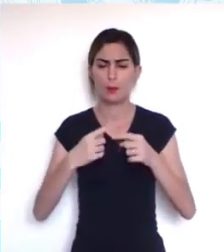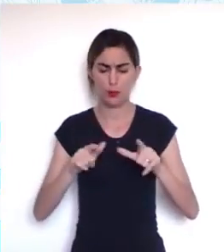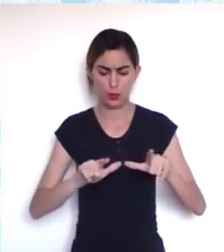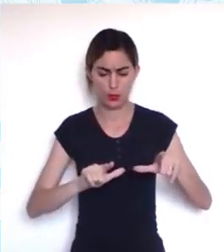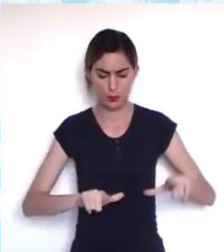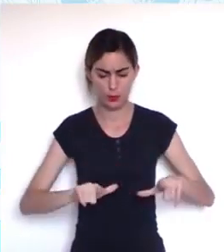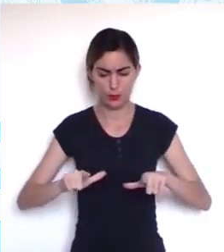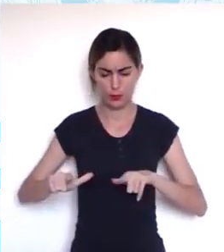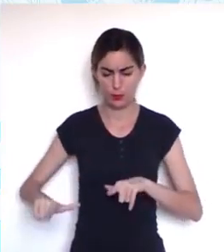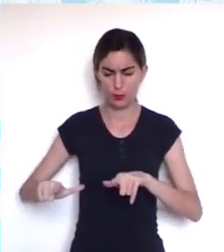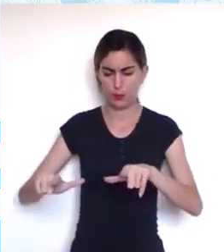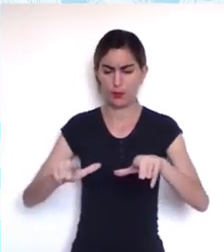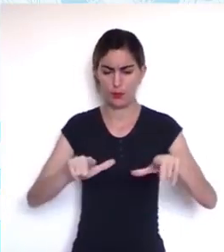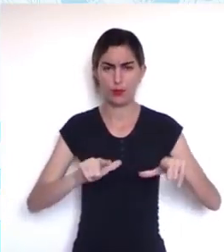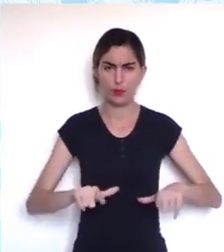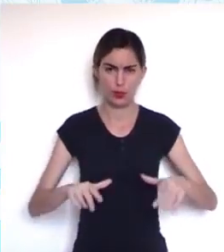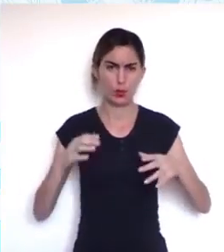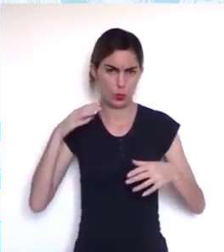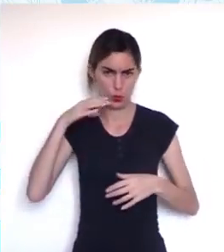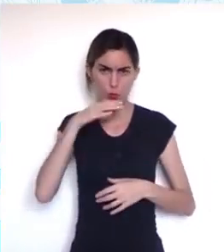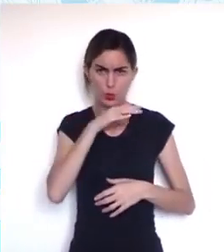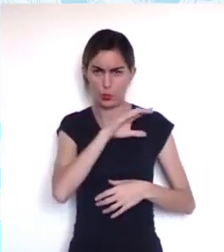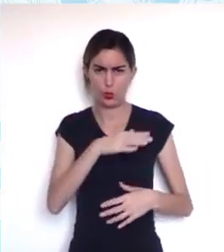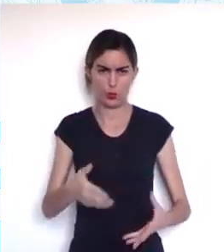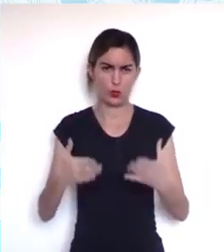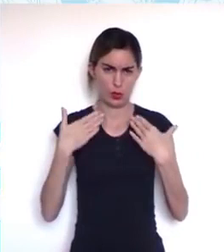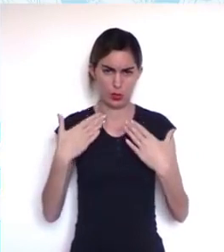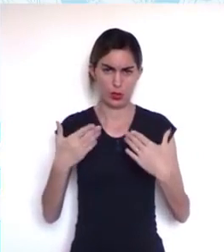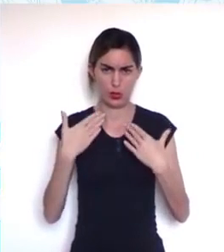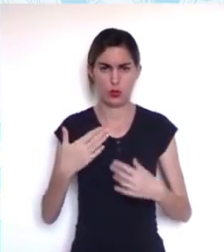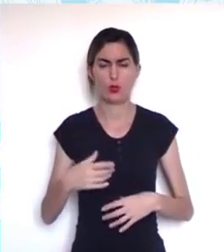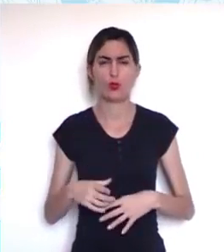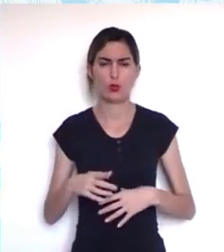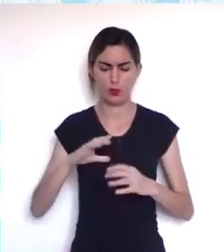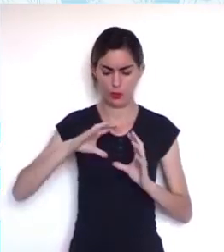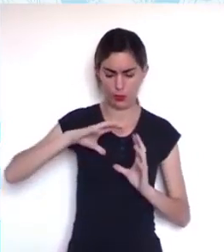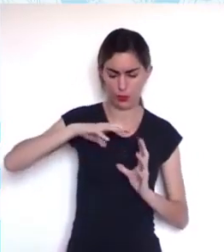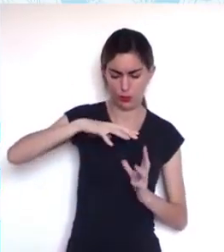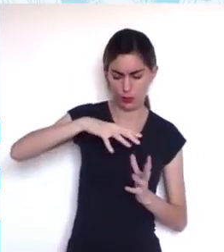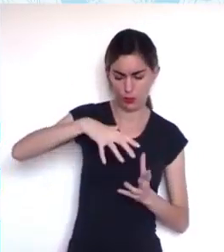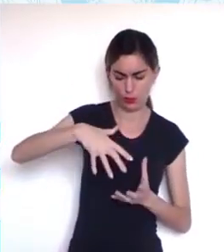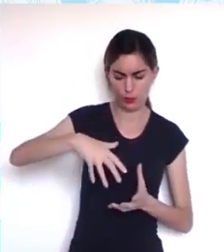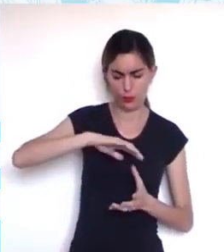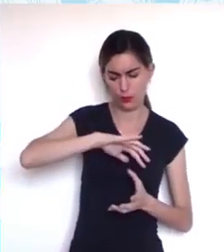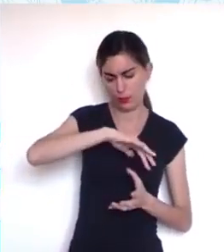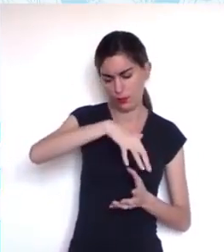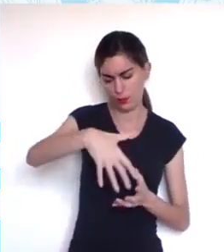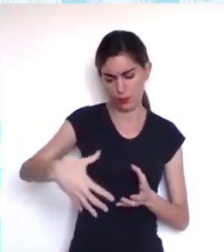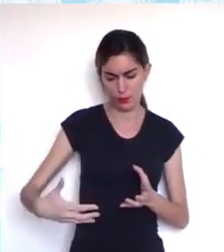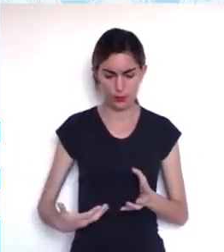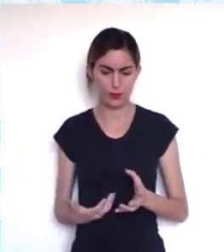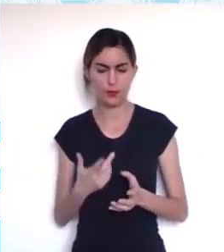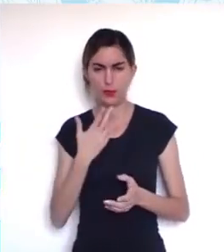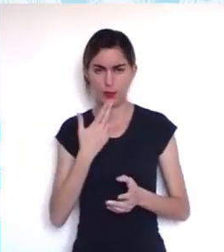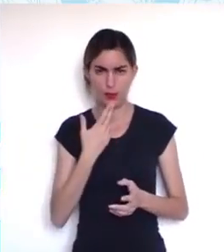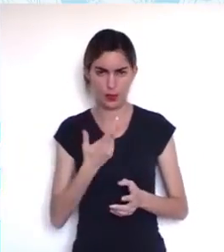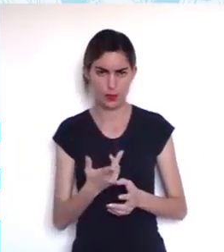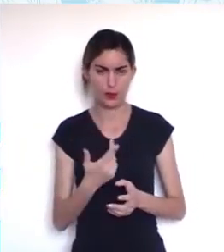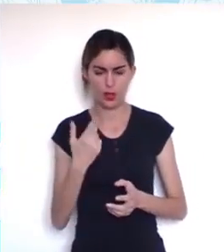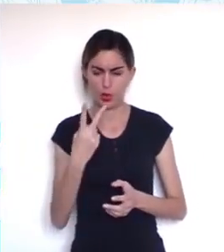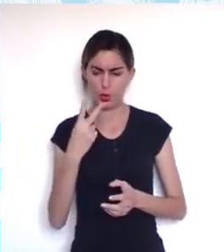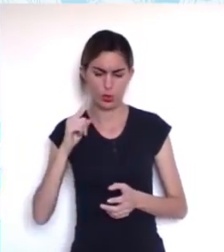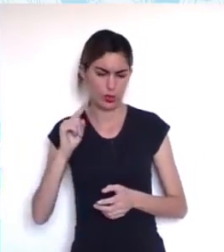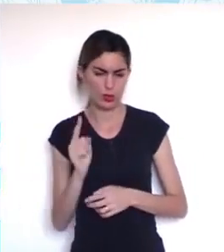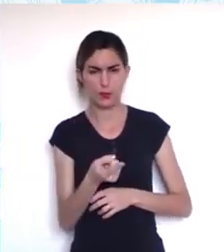com as placas tectônicas e o calor que se tinha, né, do manto, que era a parte líquida, como eu estava dizendo para vocês,